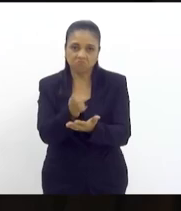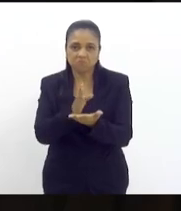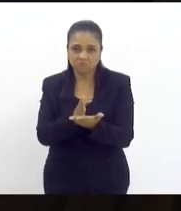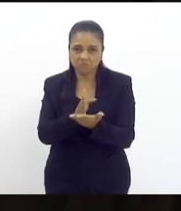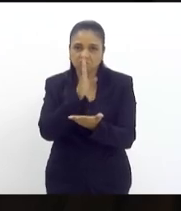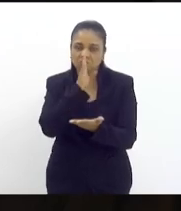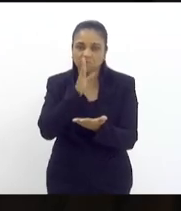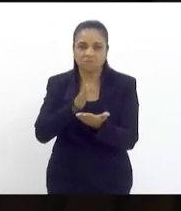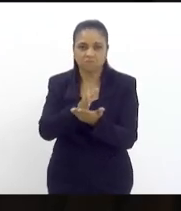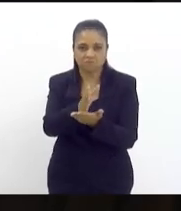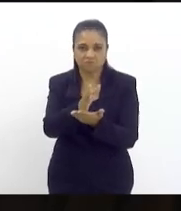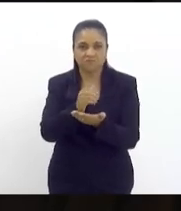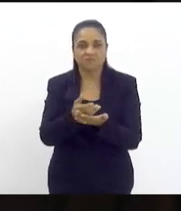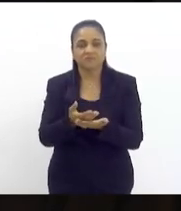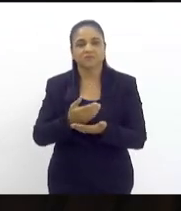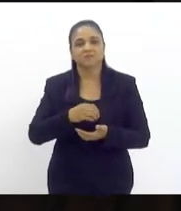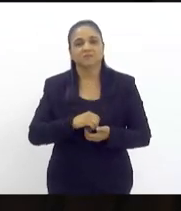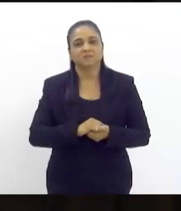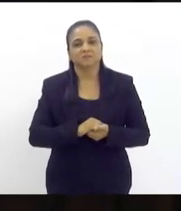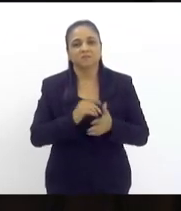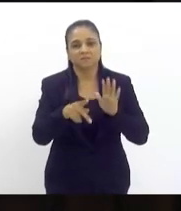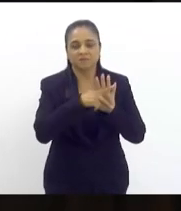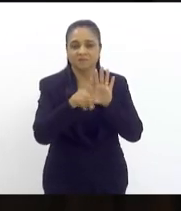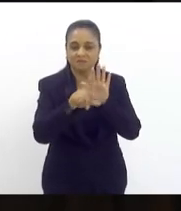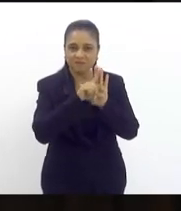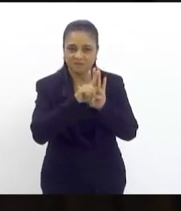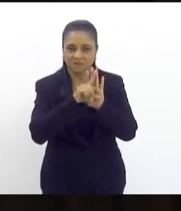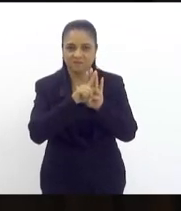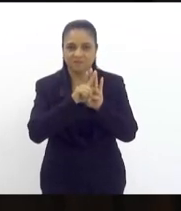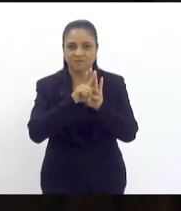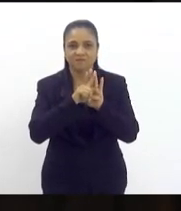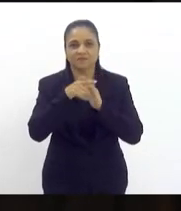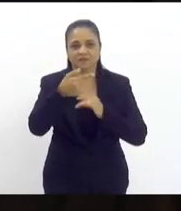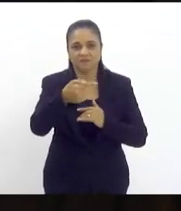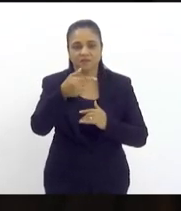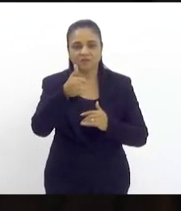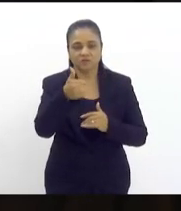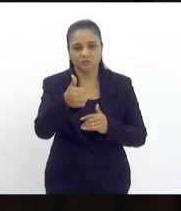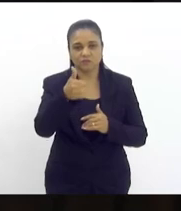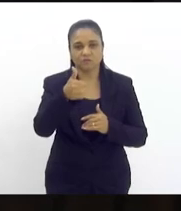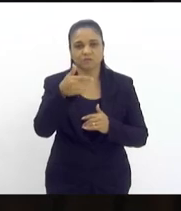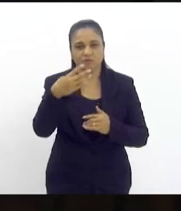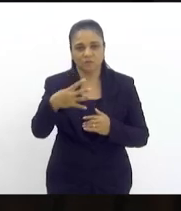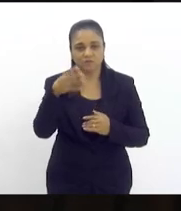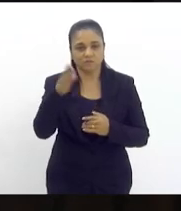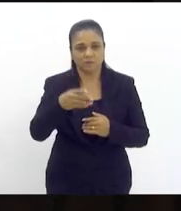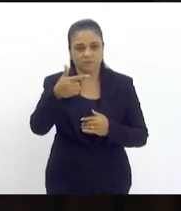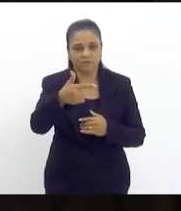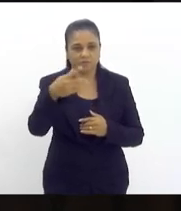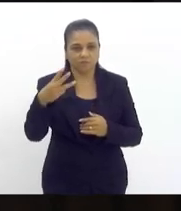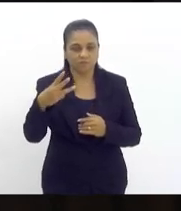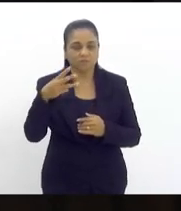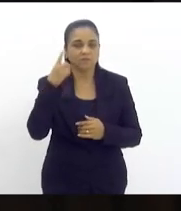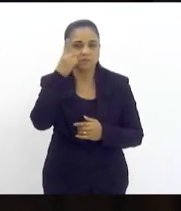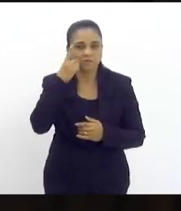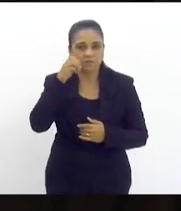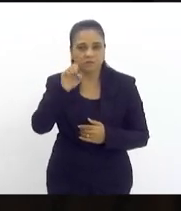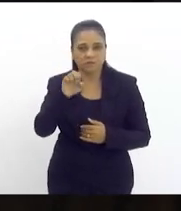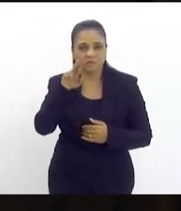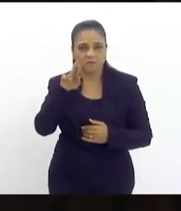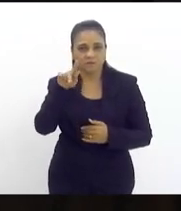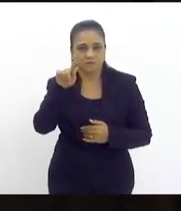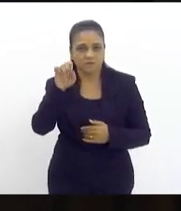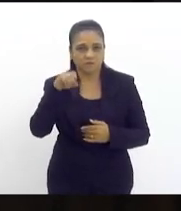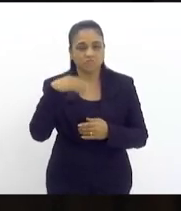estão, aprovado. Projeto de lei 714 de 2023, deputado Sérgio Fernandes.